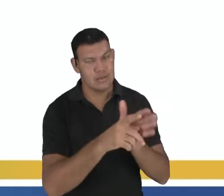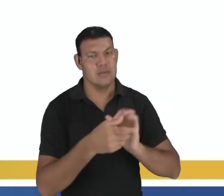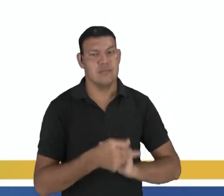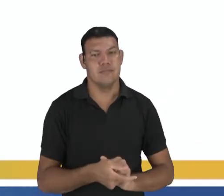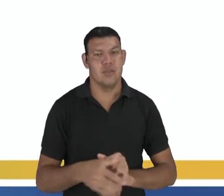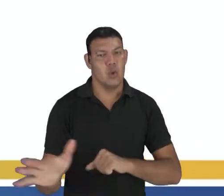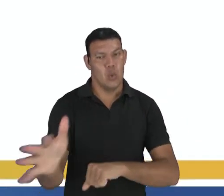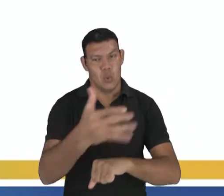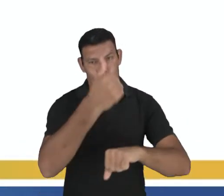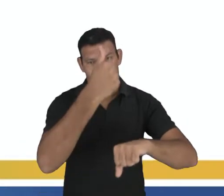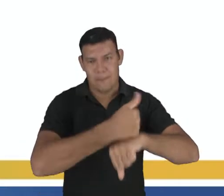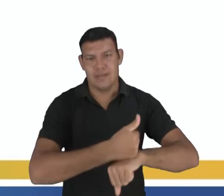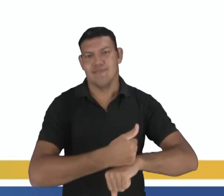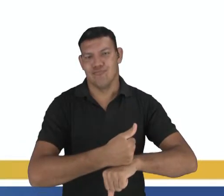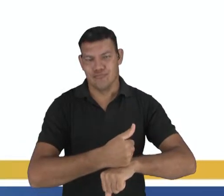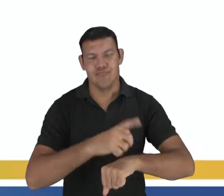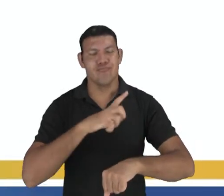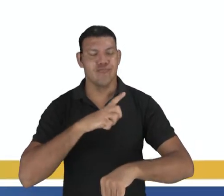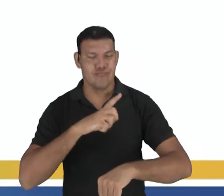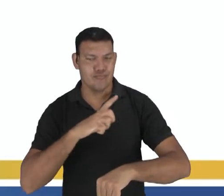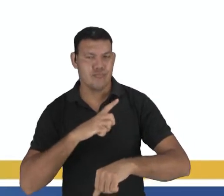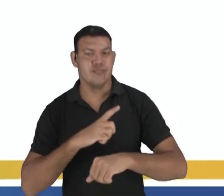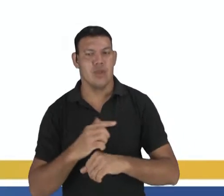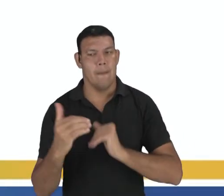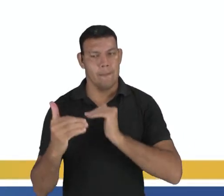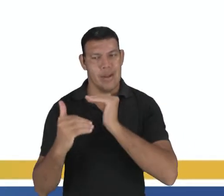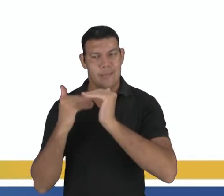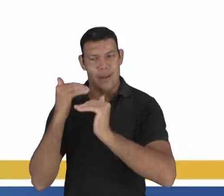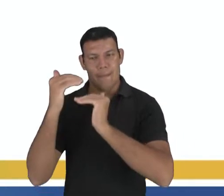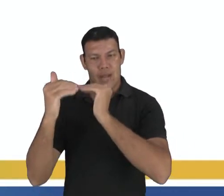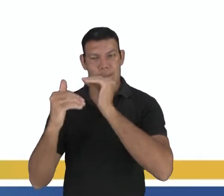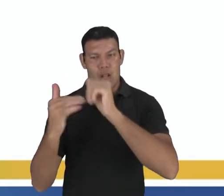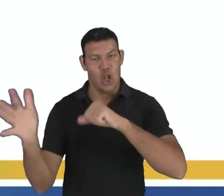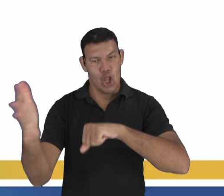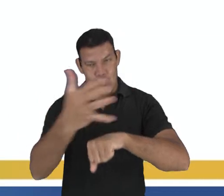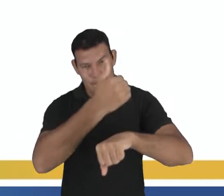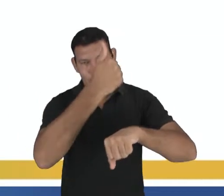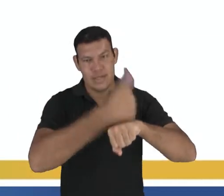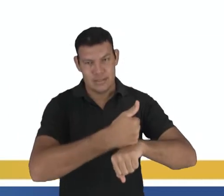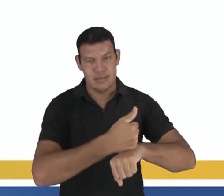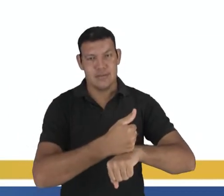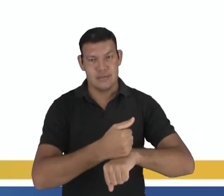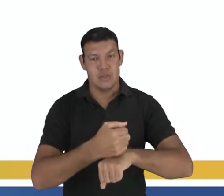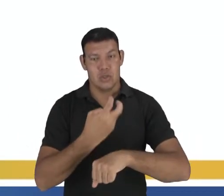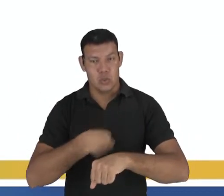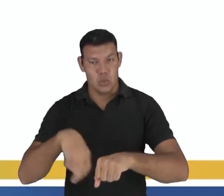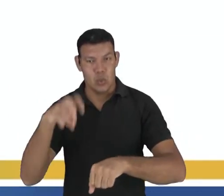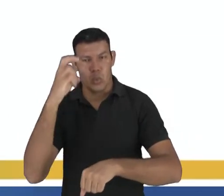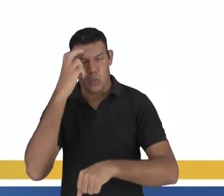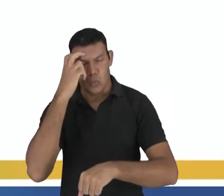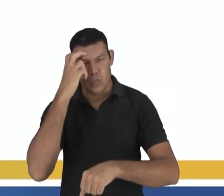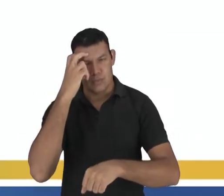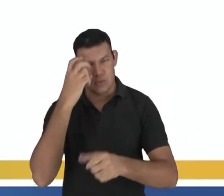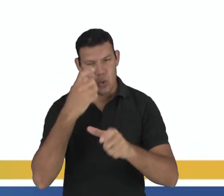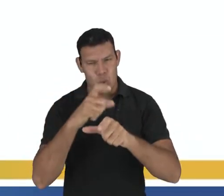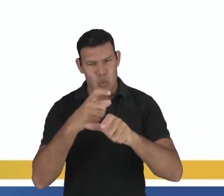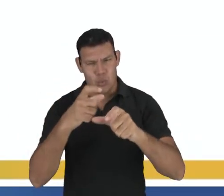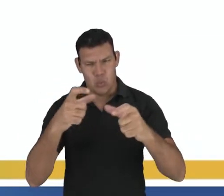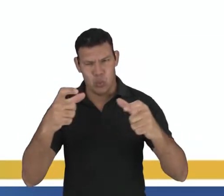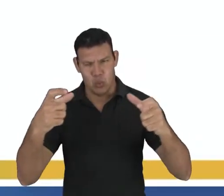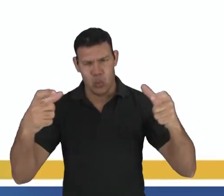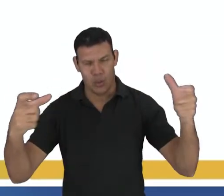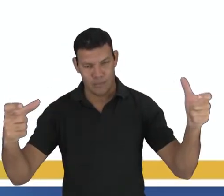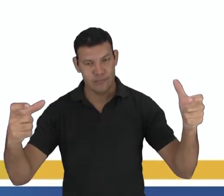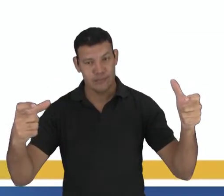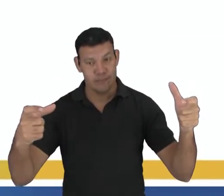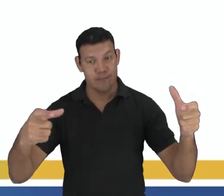esses costumes já existiam. Gradualmente, com a colonização, a cultura europeia foi ganhando espaço predominante